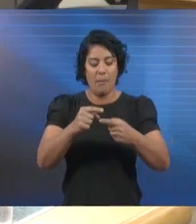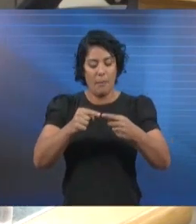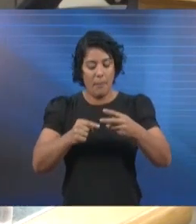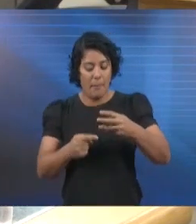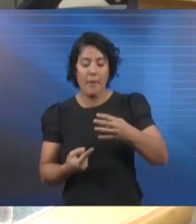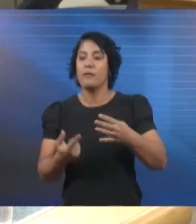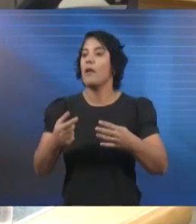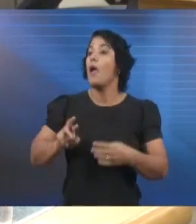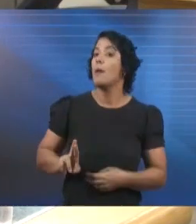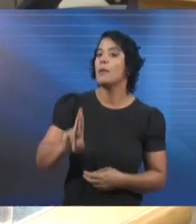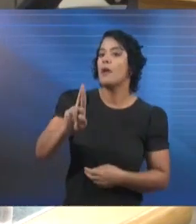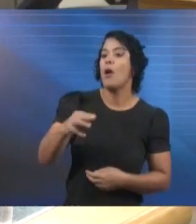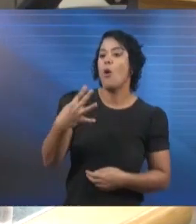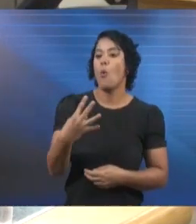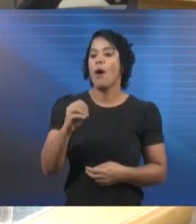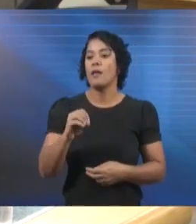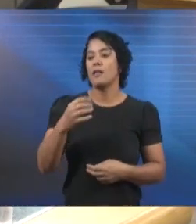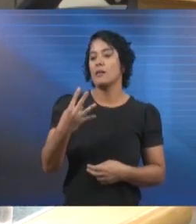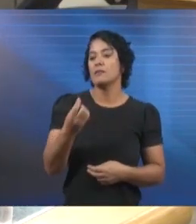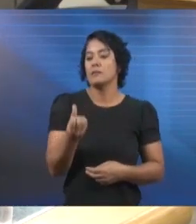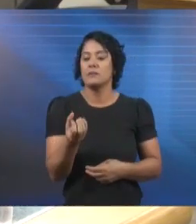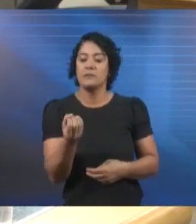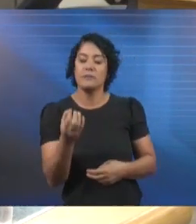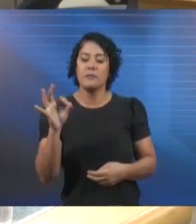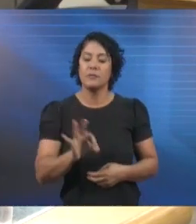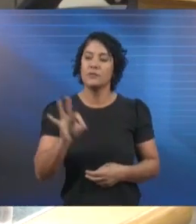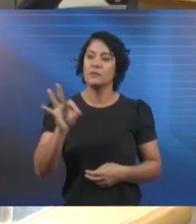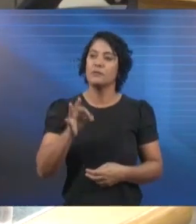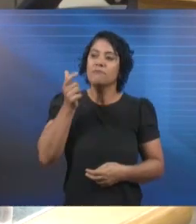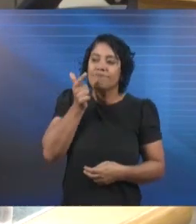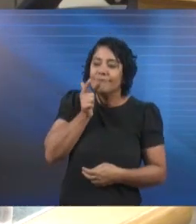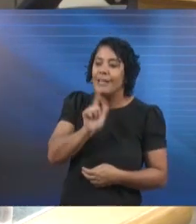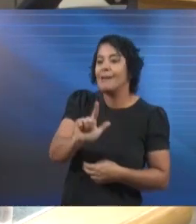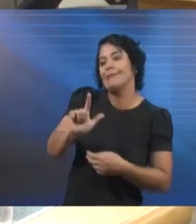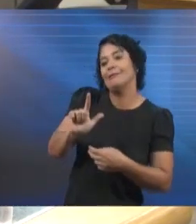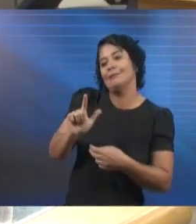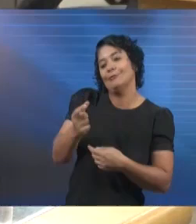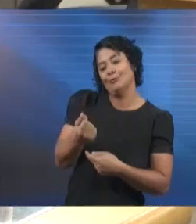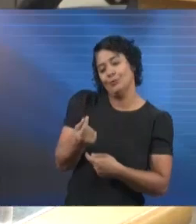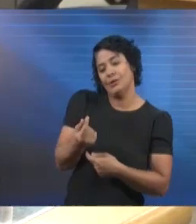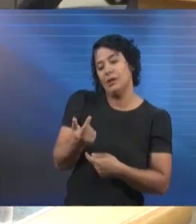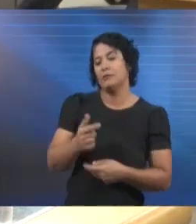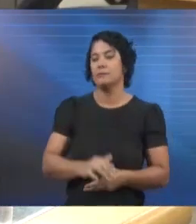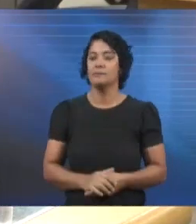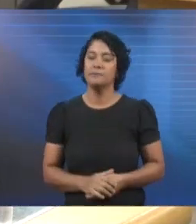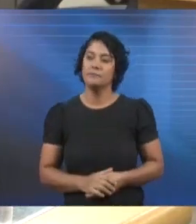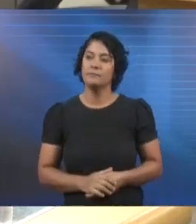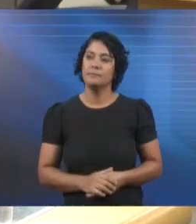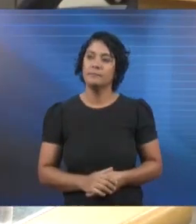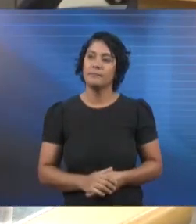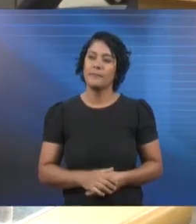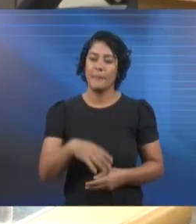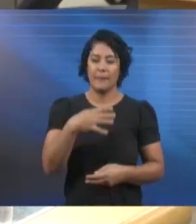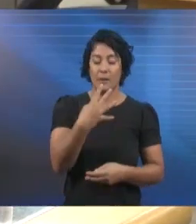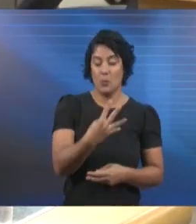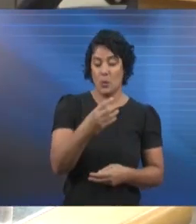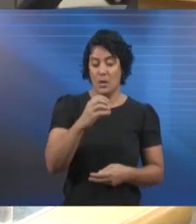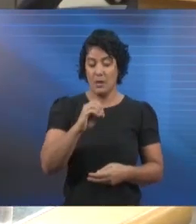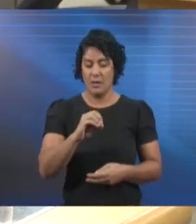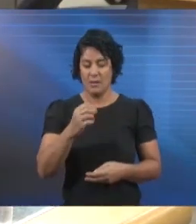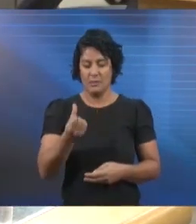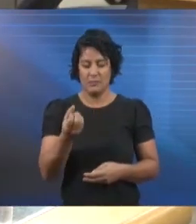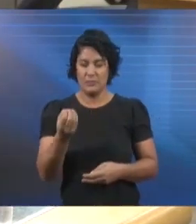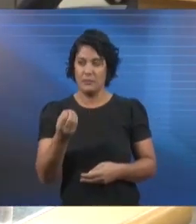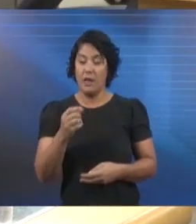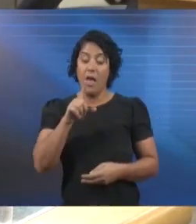representam 40 a 60% dos ganhos brutos ou seja dos ganhos brutos de 40 a 60 São